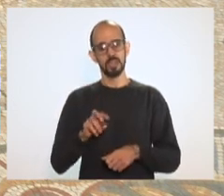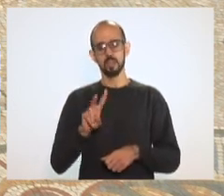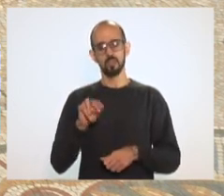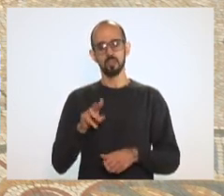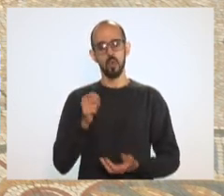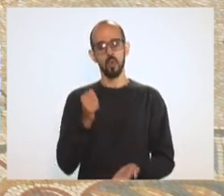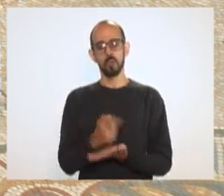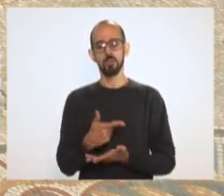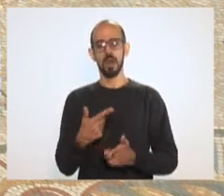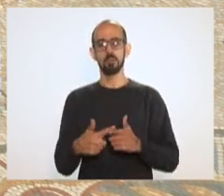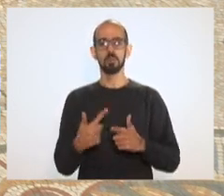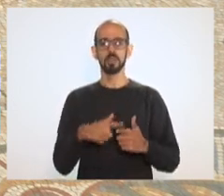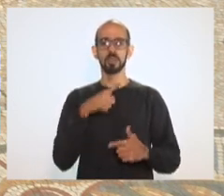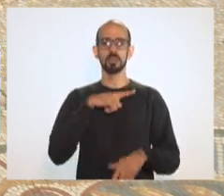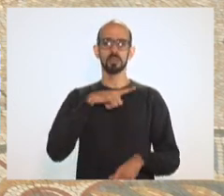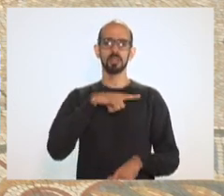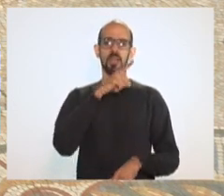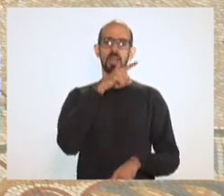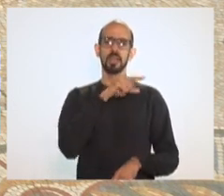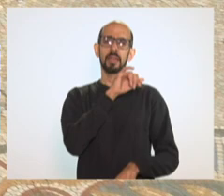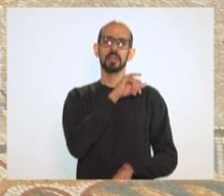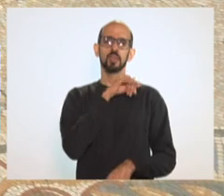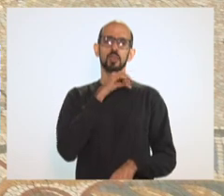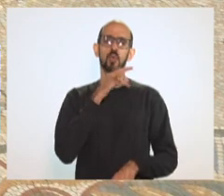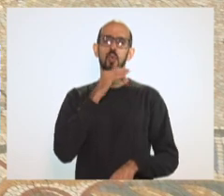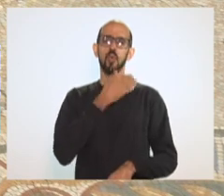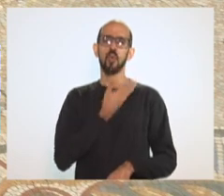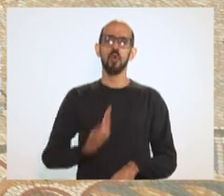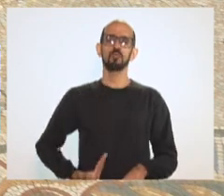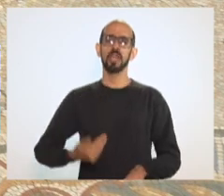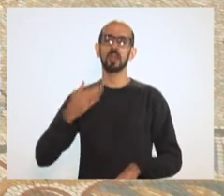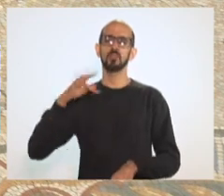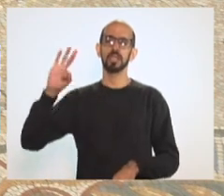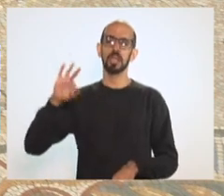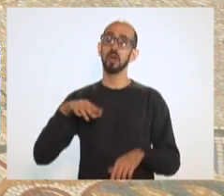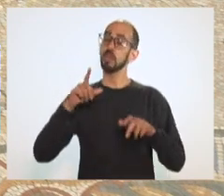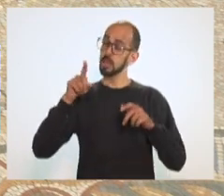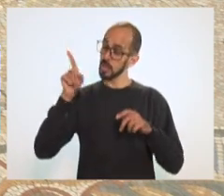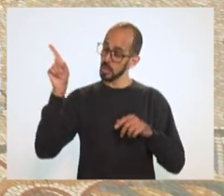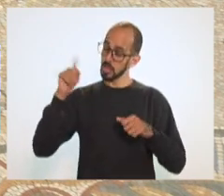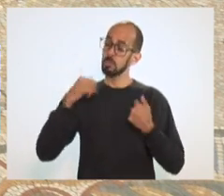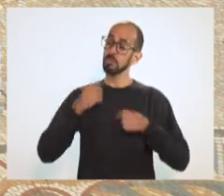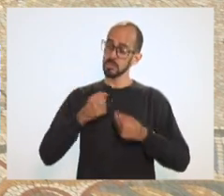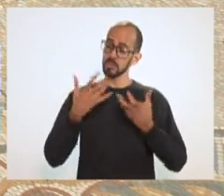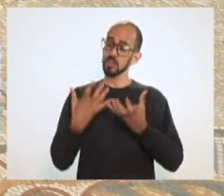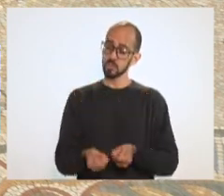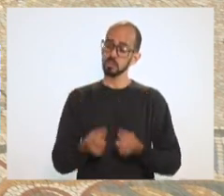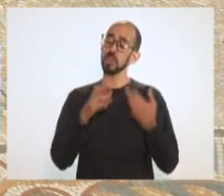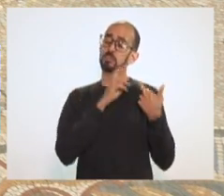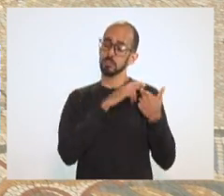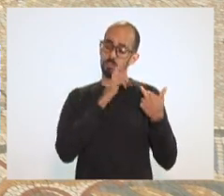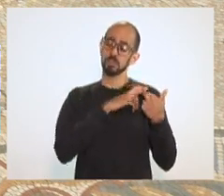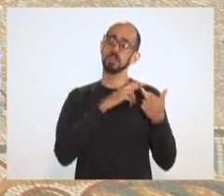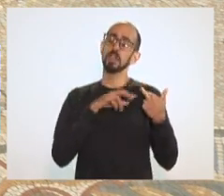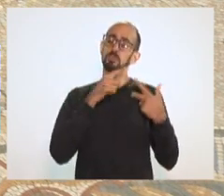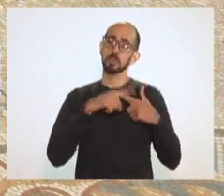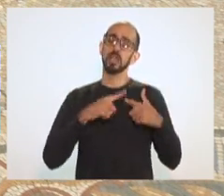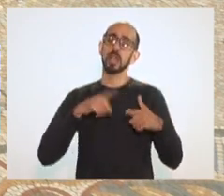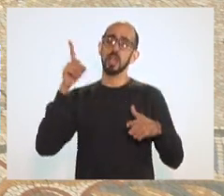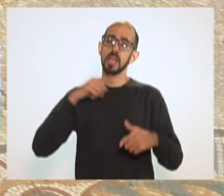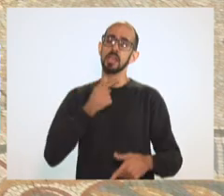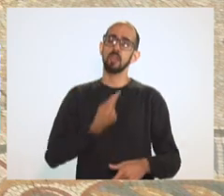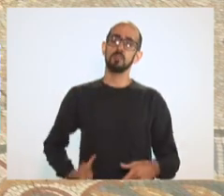o governo federal. Ele é governador do estado do Rio de Janeiro. Ele tem que honrar o cargo que ele ocupa. E se a população está morrendo,